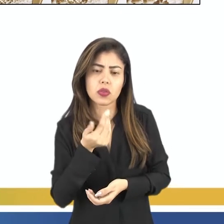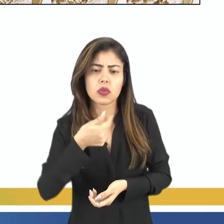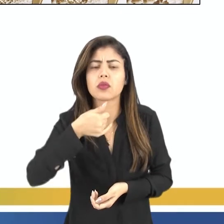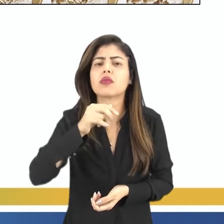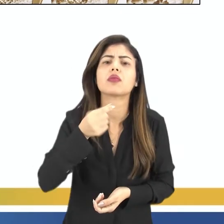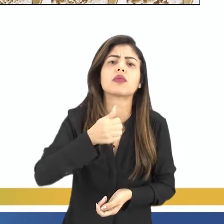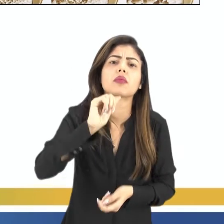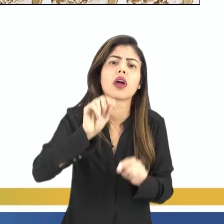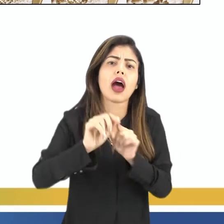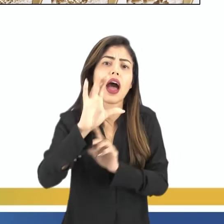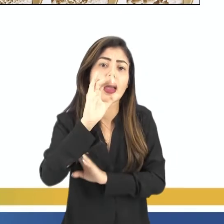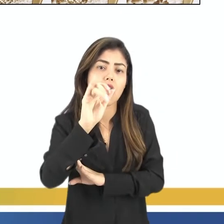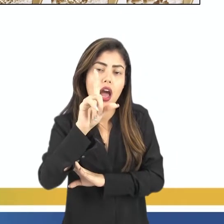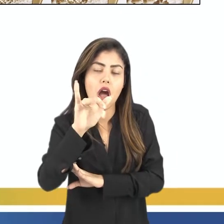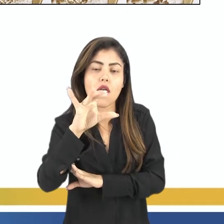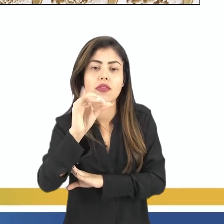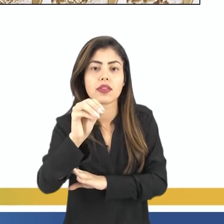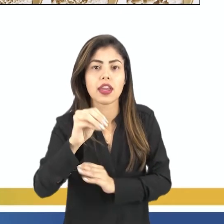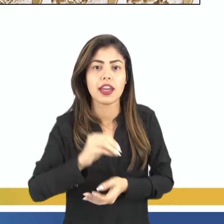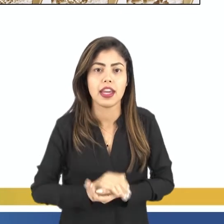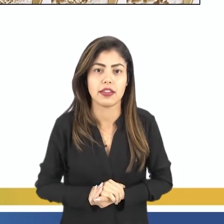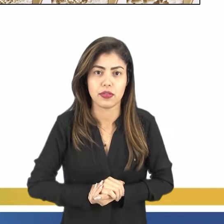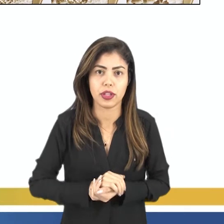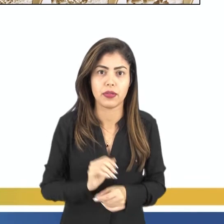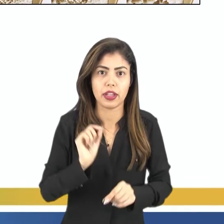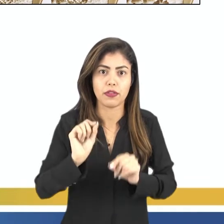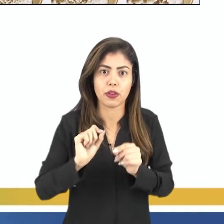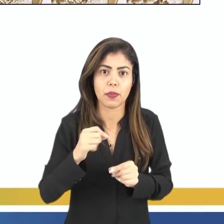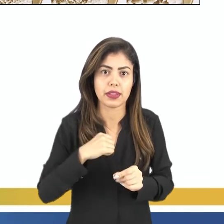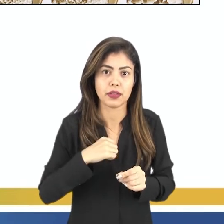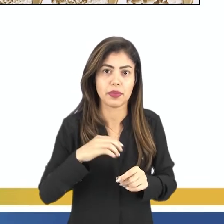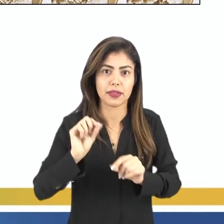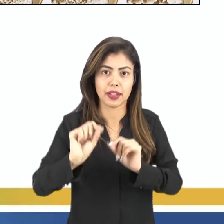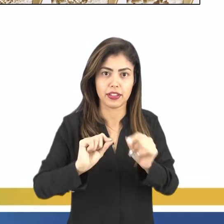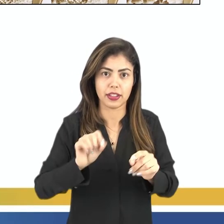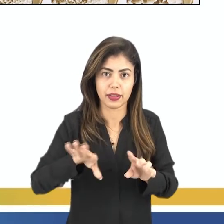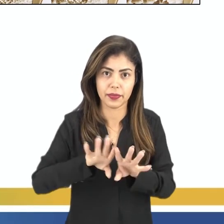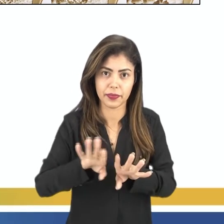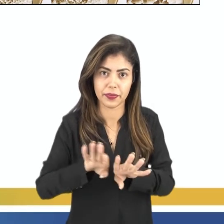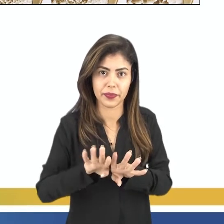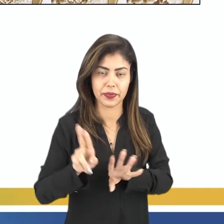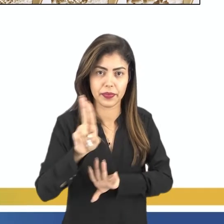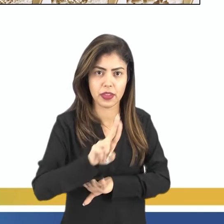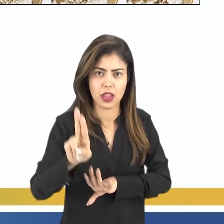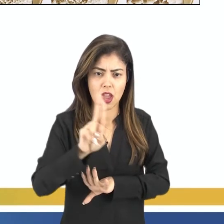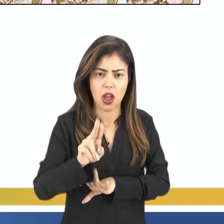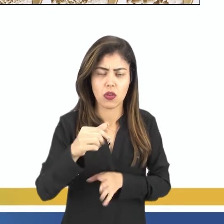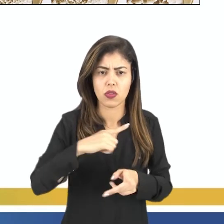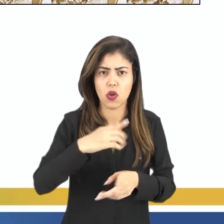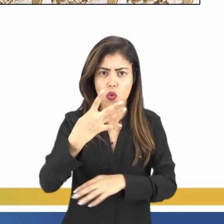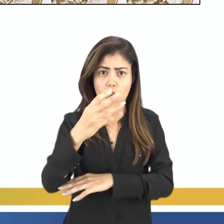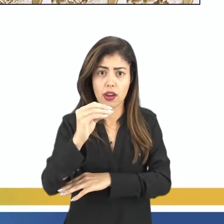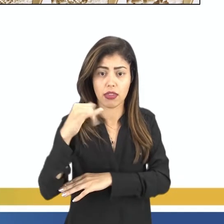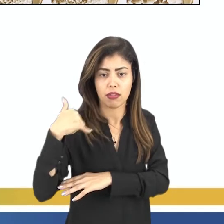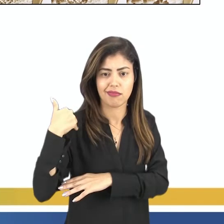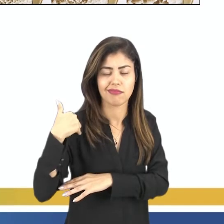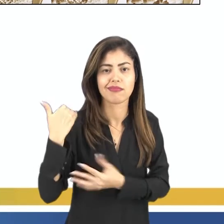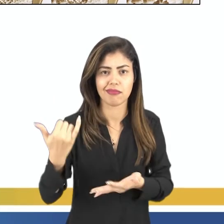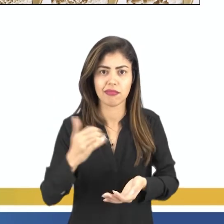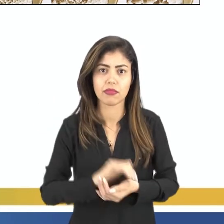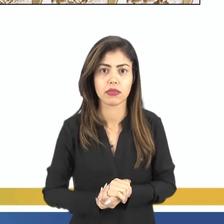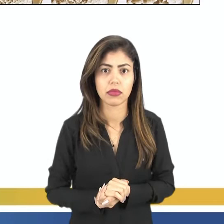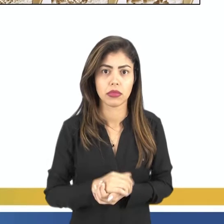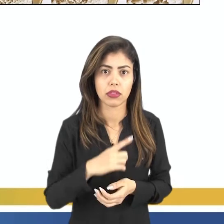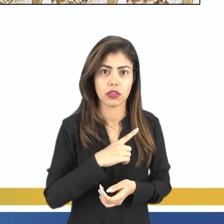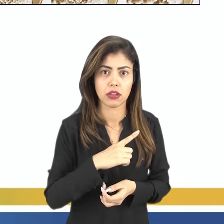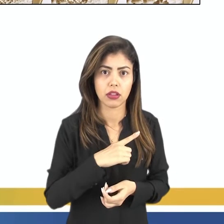Cálcio para a saúde dos ossos e para a saúde do nosso corpo. Na imagem, olha só, o osso normal com 40 anos, né? Vejam que